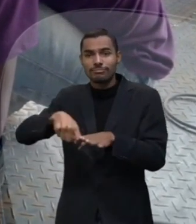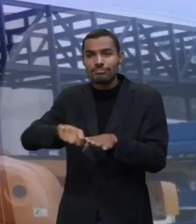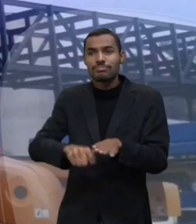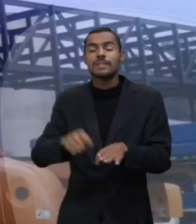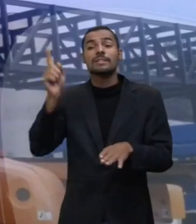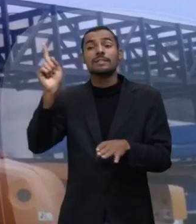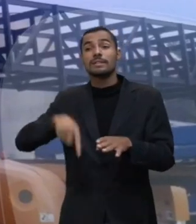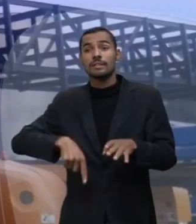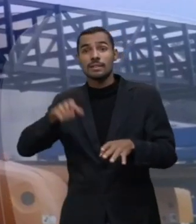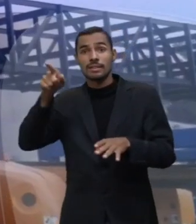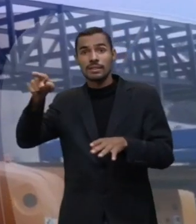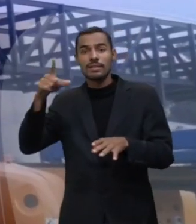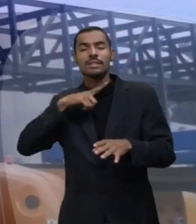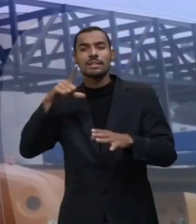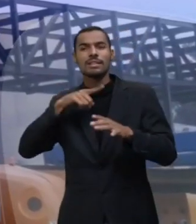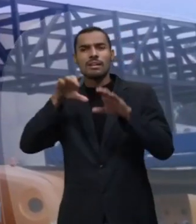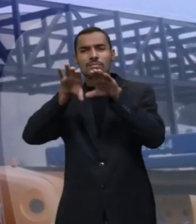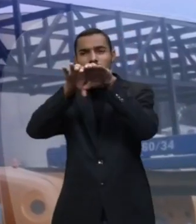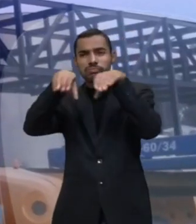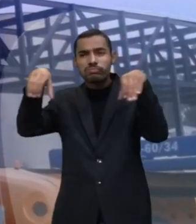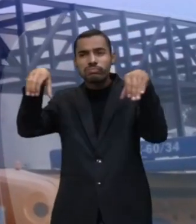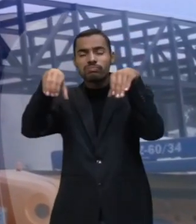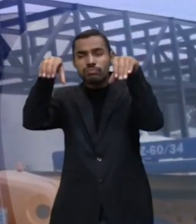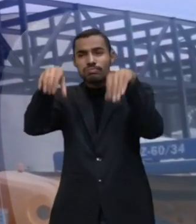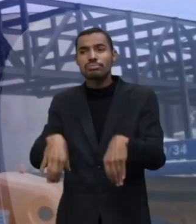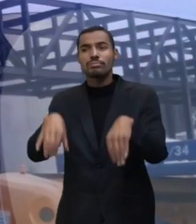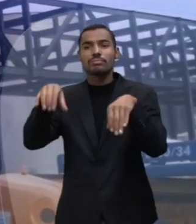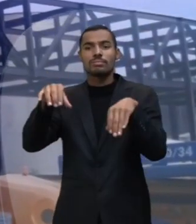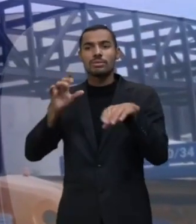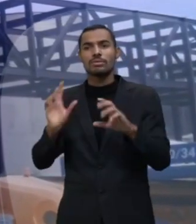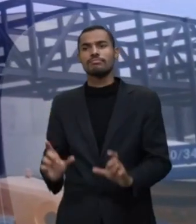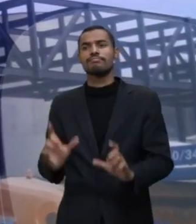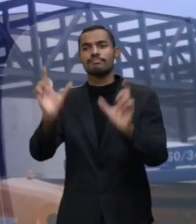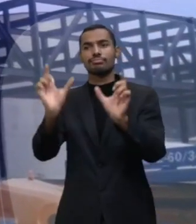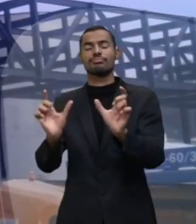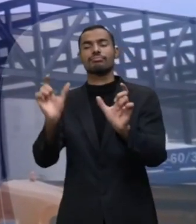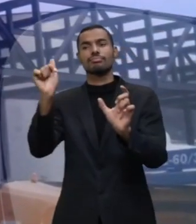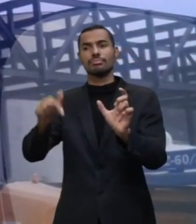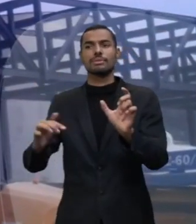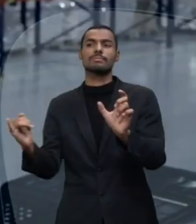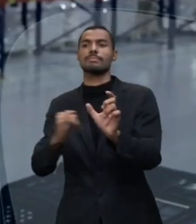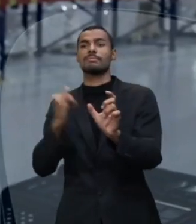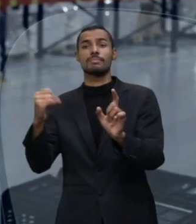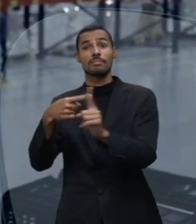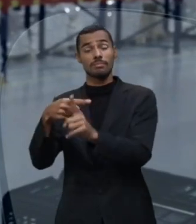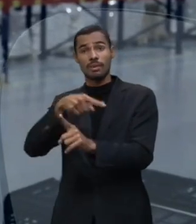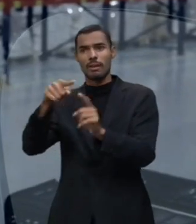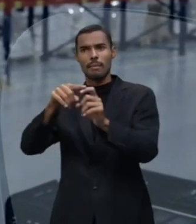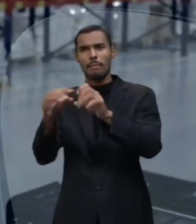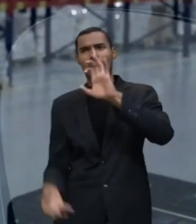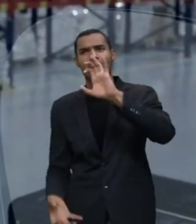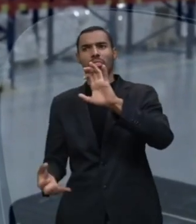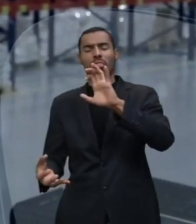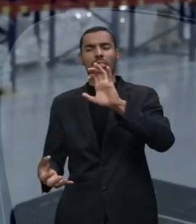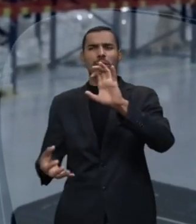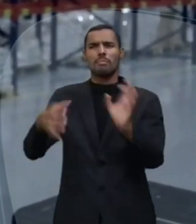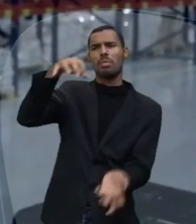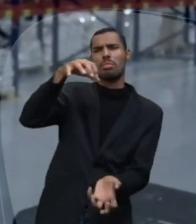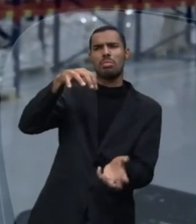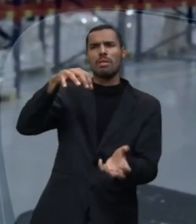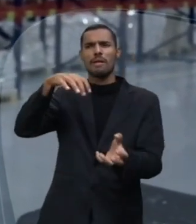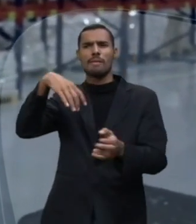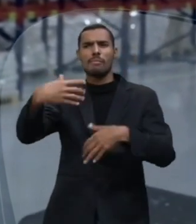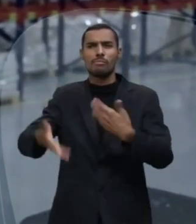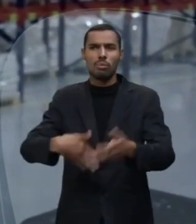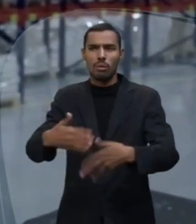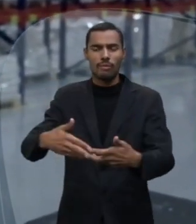Então, içar no centro de gravidade da peça e com 2 cordas nas extremidades, para que ela não venha tendo um tombamento, ela não